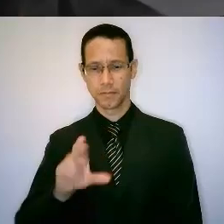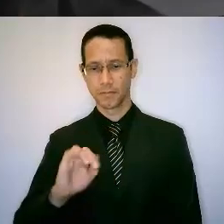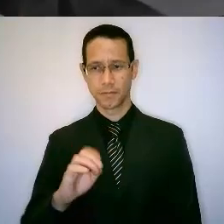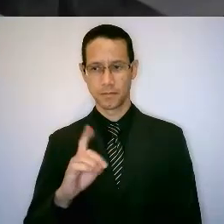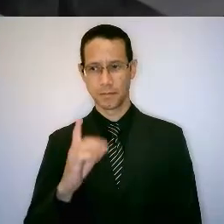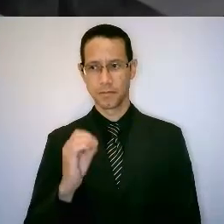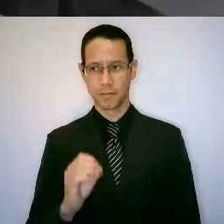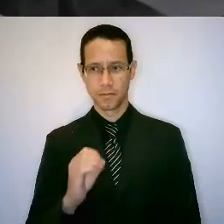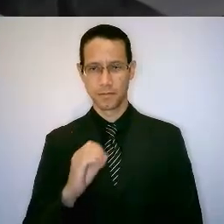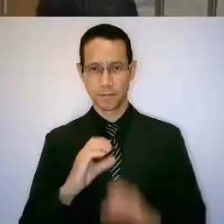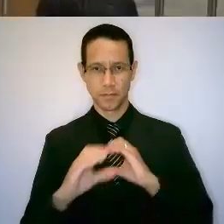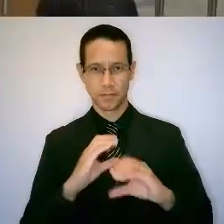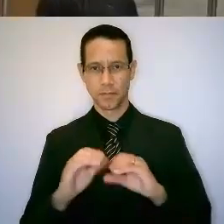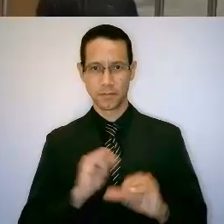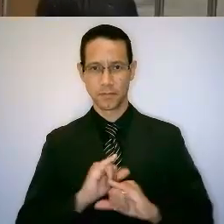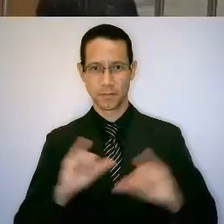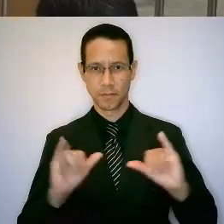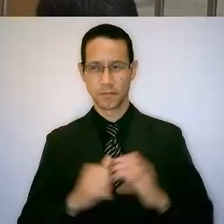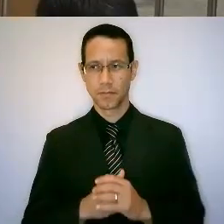indicações